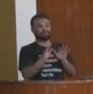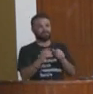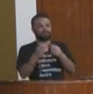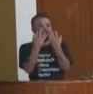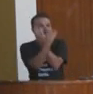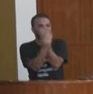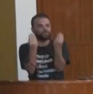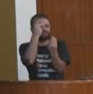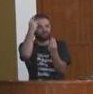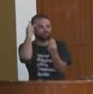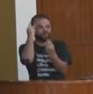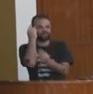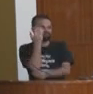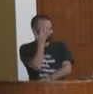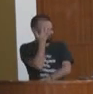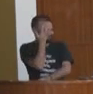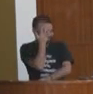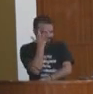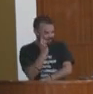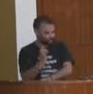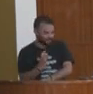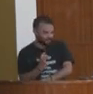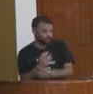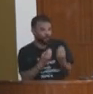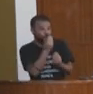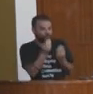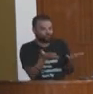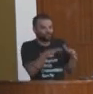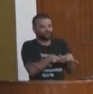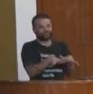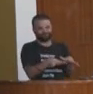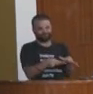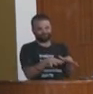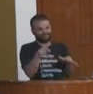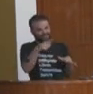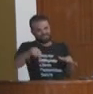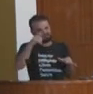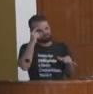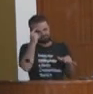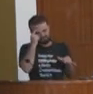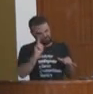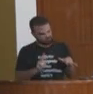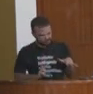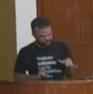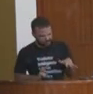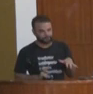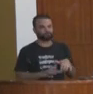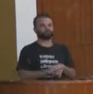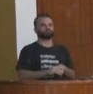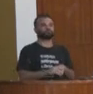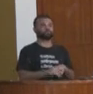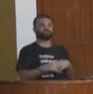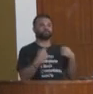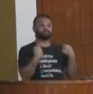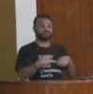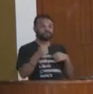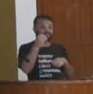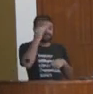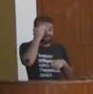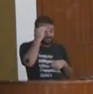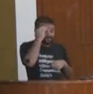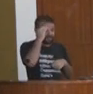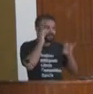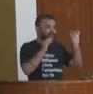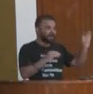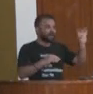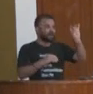né, e o processo de inclusão como tem que ser. O processo de inclusão hoje a gente tem que entender que ele é muito individual. Cada um